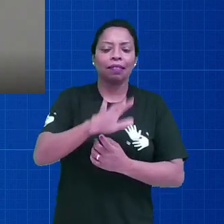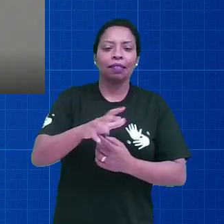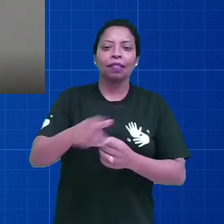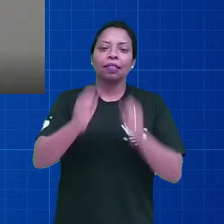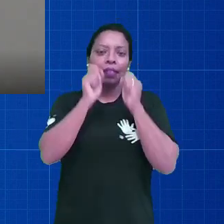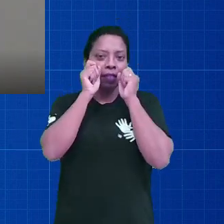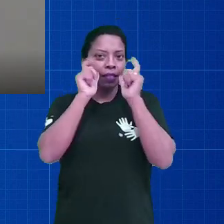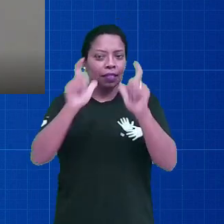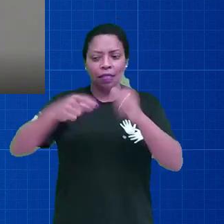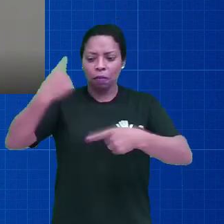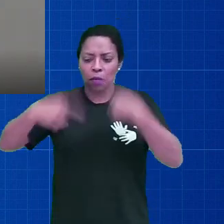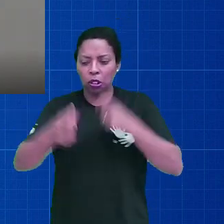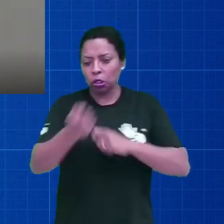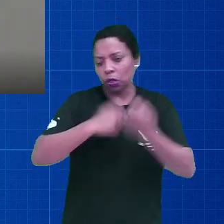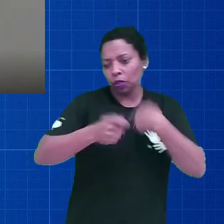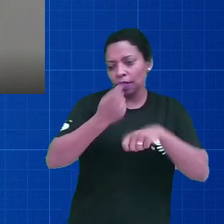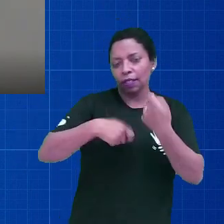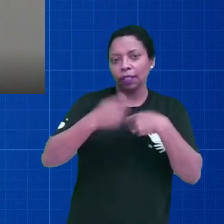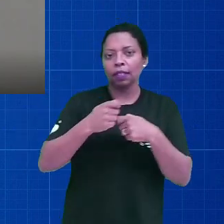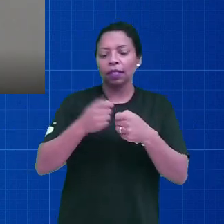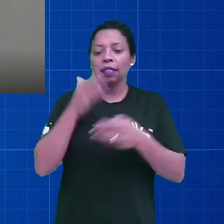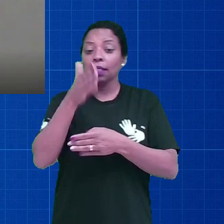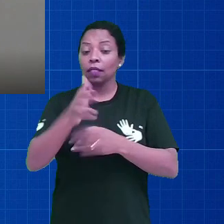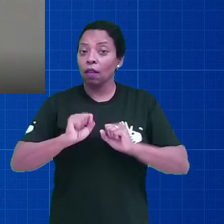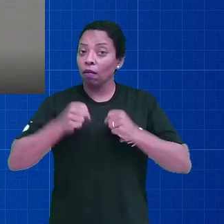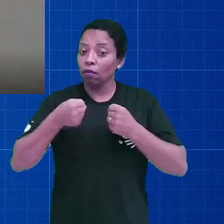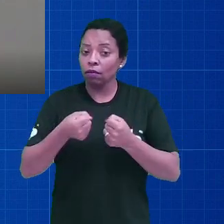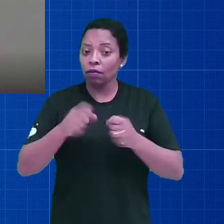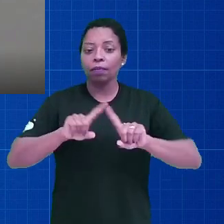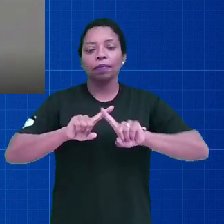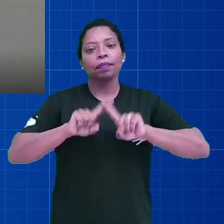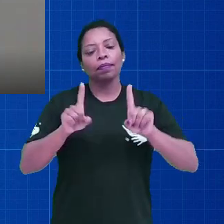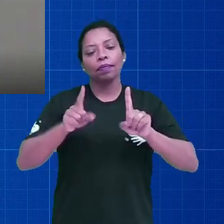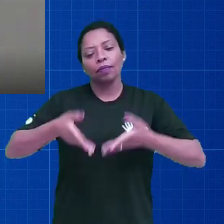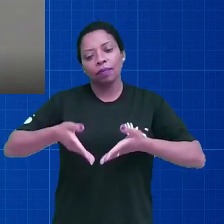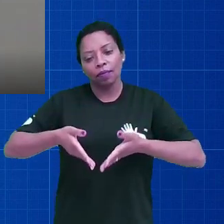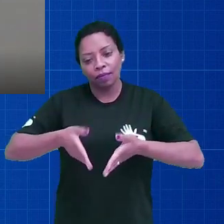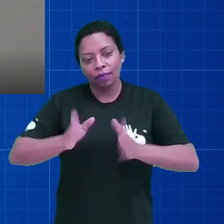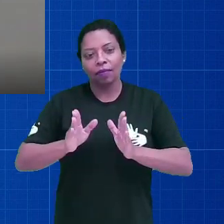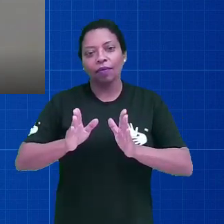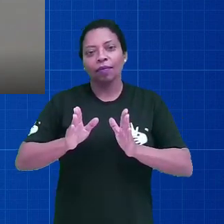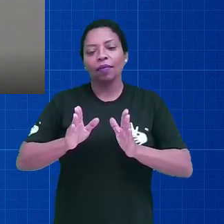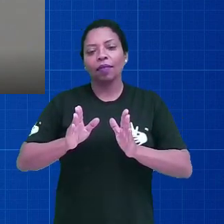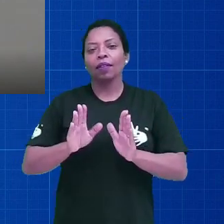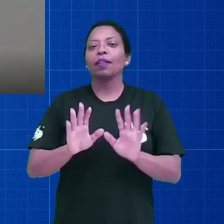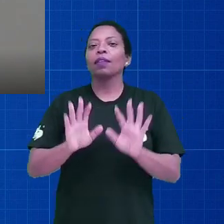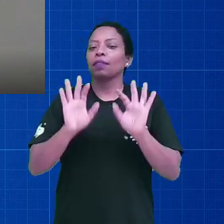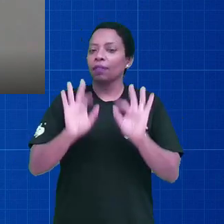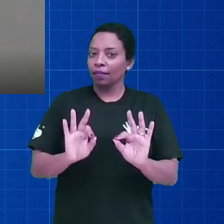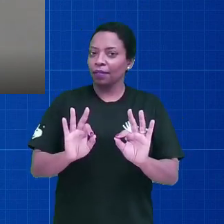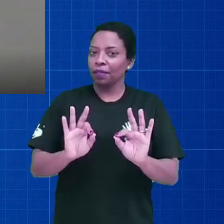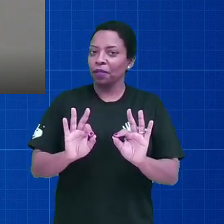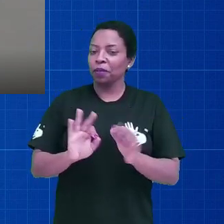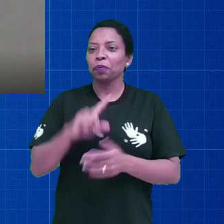interesse, tanto político como econômico envolvido em algumas ações, mas o caminho, ele é um caminho assim promissor para